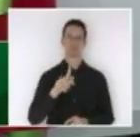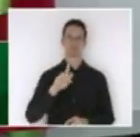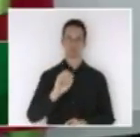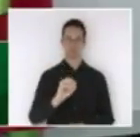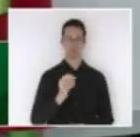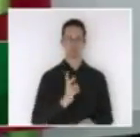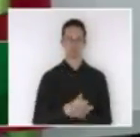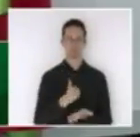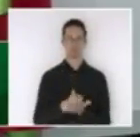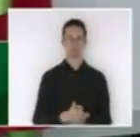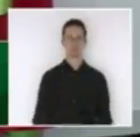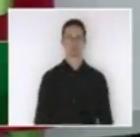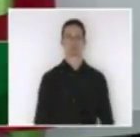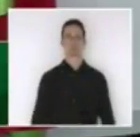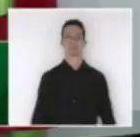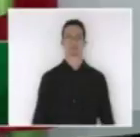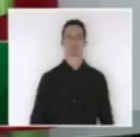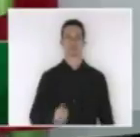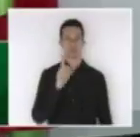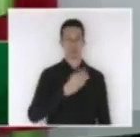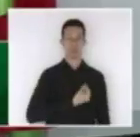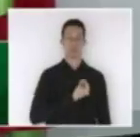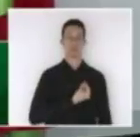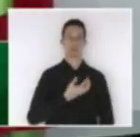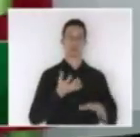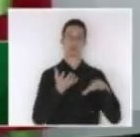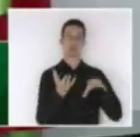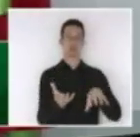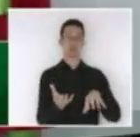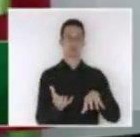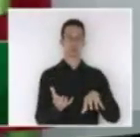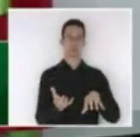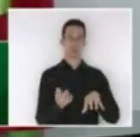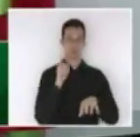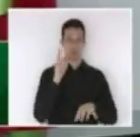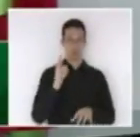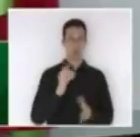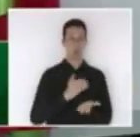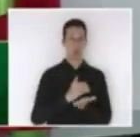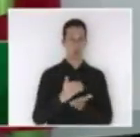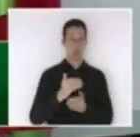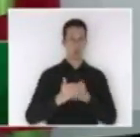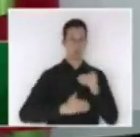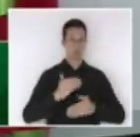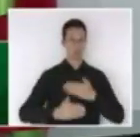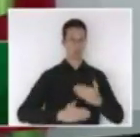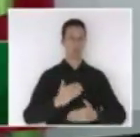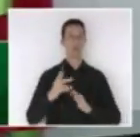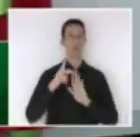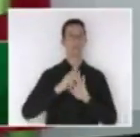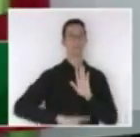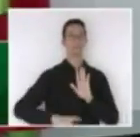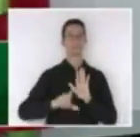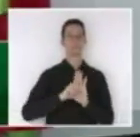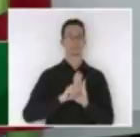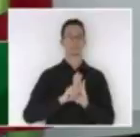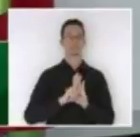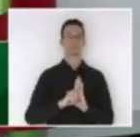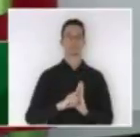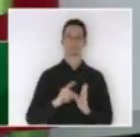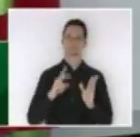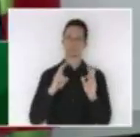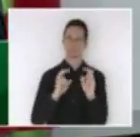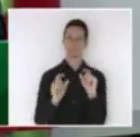E nós temos no Congresso Nacional, deputado Venzon, um projeto de lei que está tramitando, que trata da criação